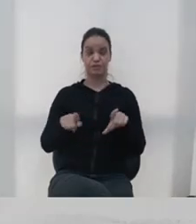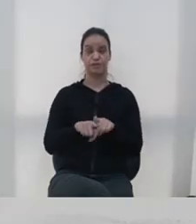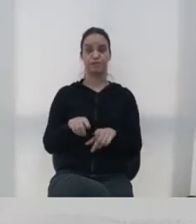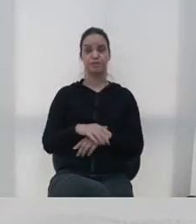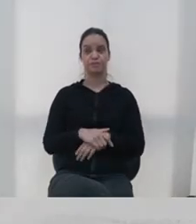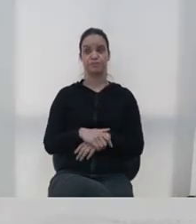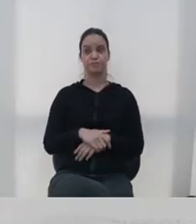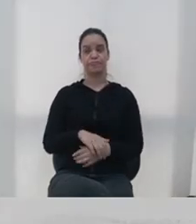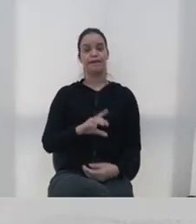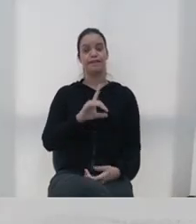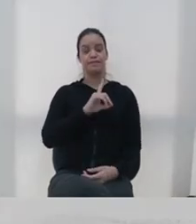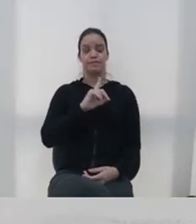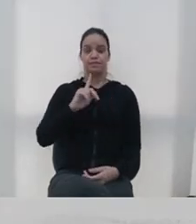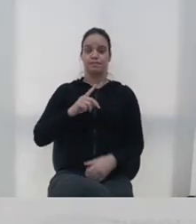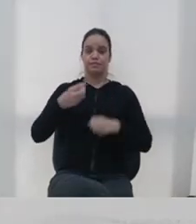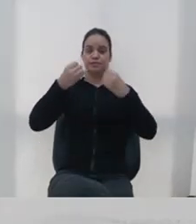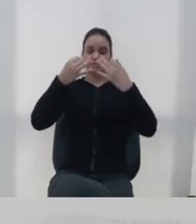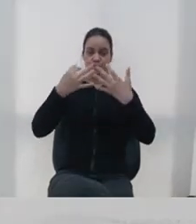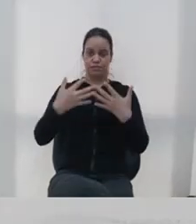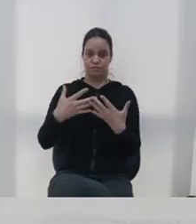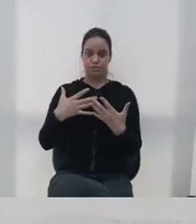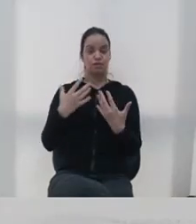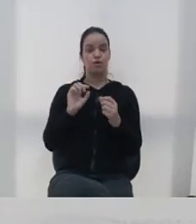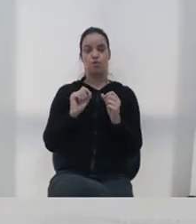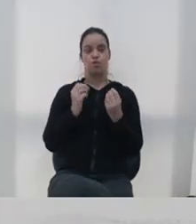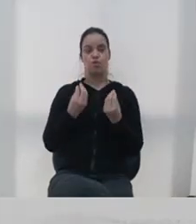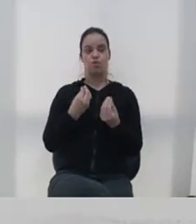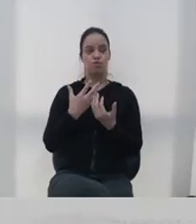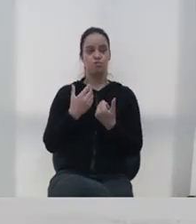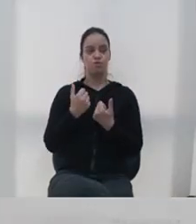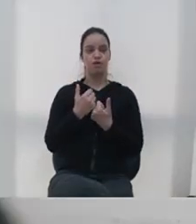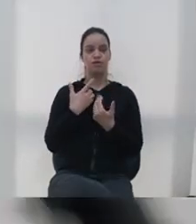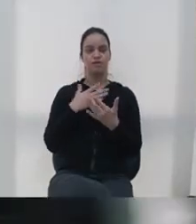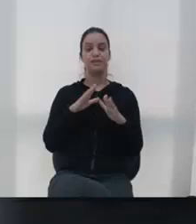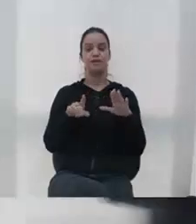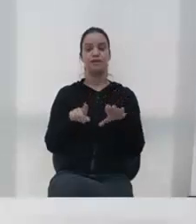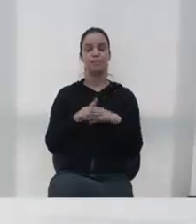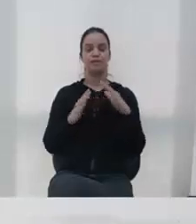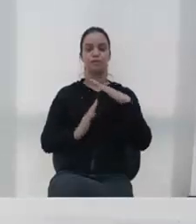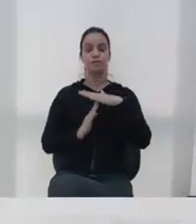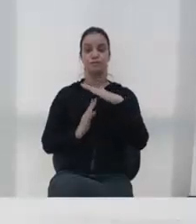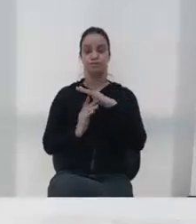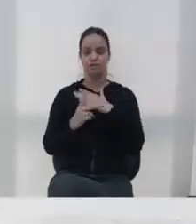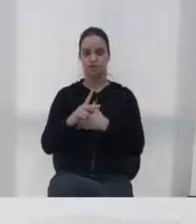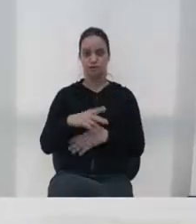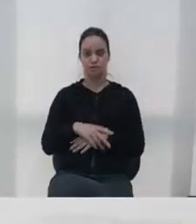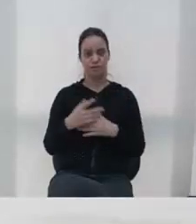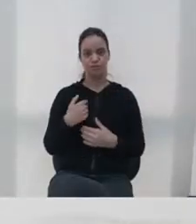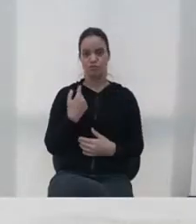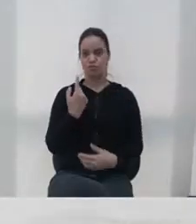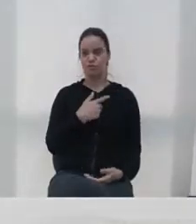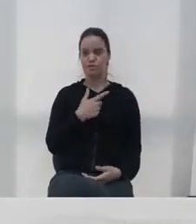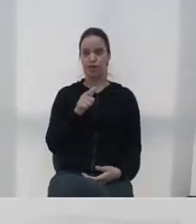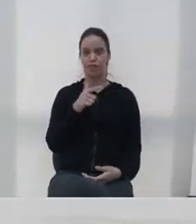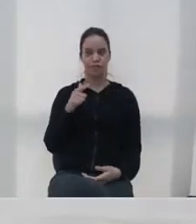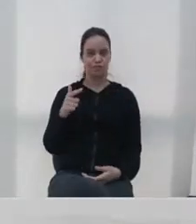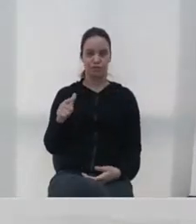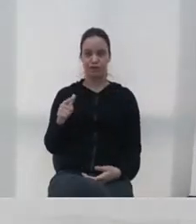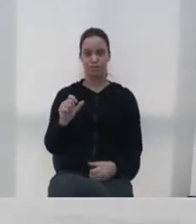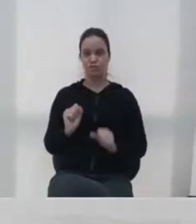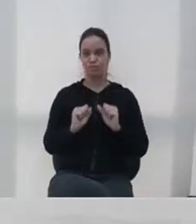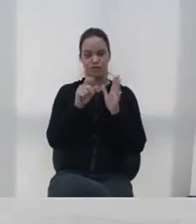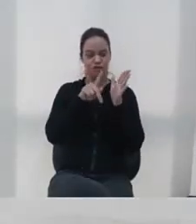É a Defensoria Pública que diz qual é a sua atribuição e os seus limites de atuação, então, consequentemente, nós não temos